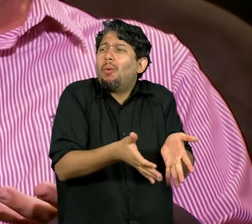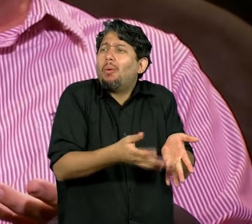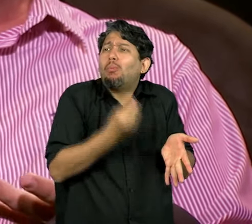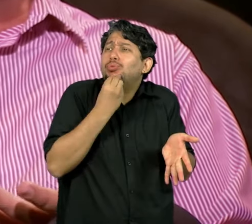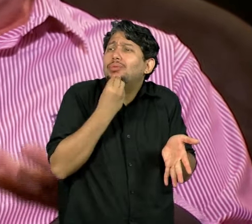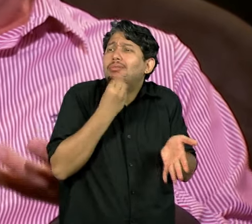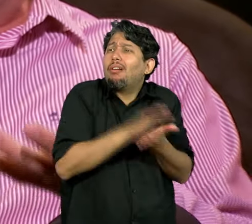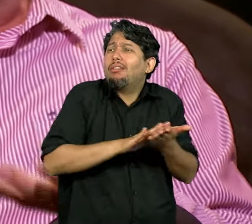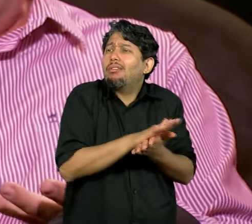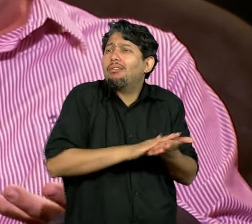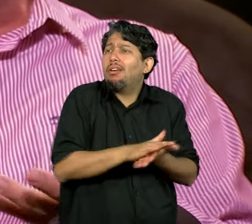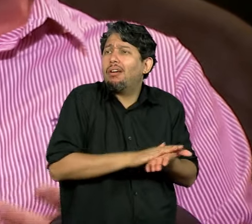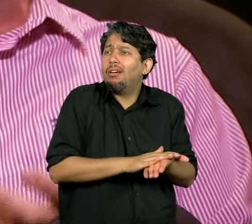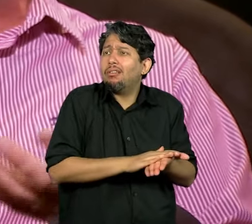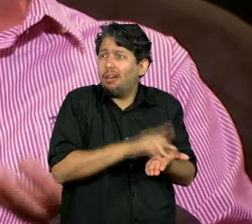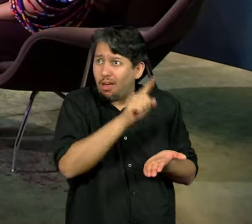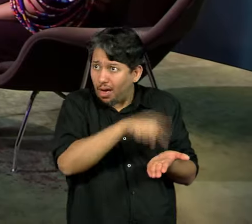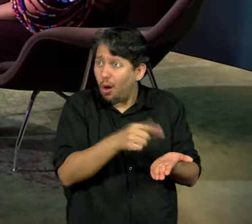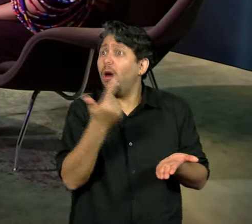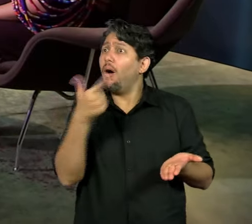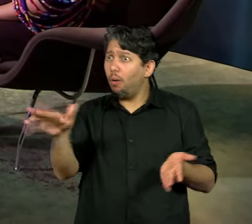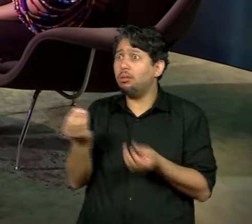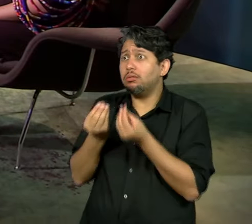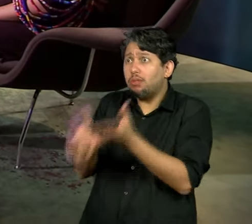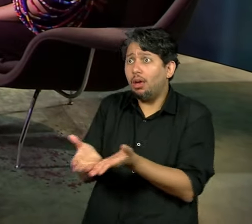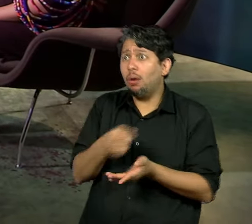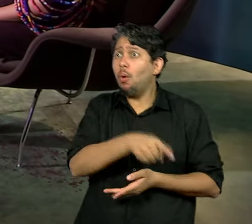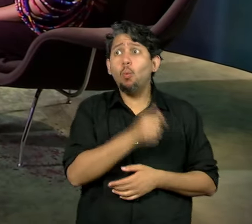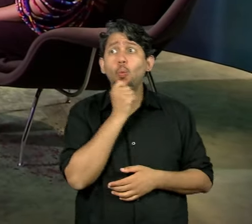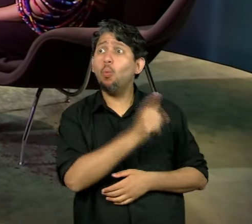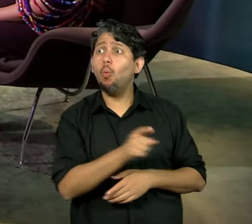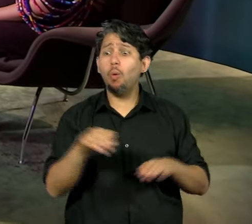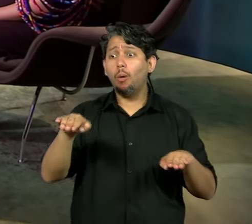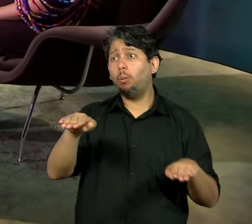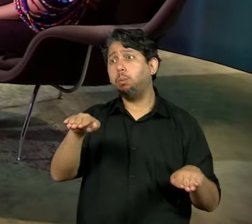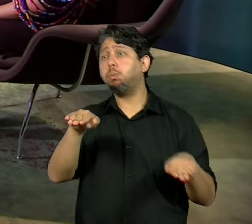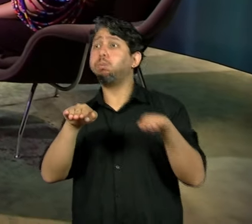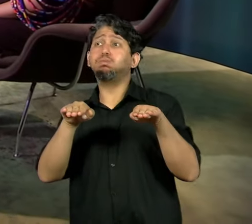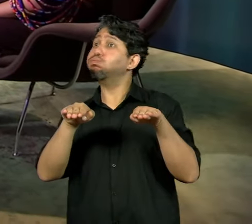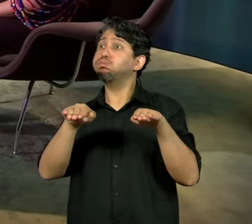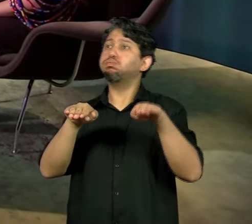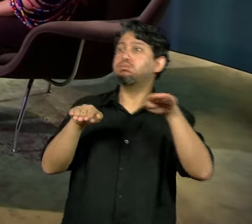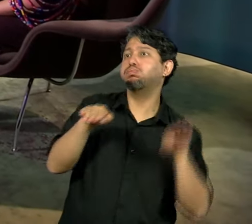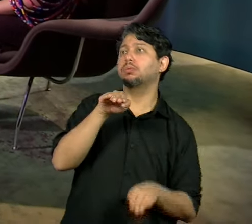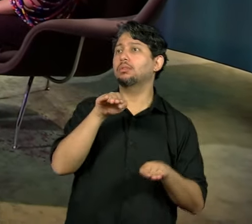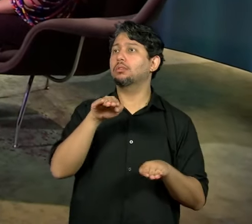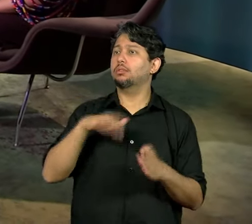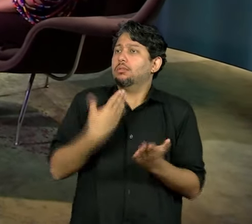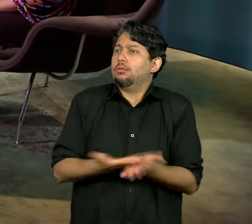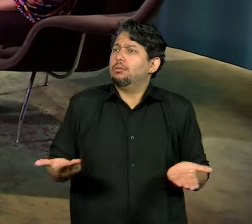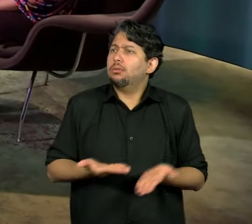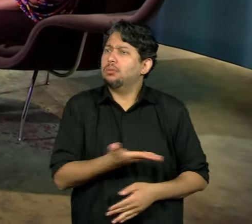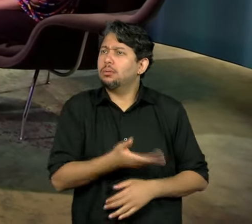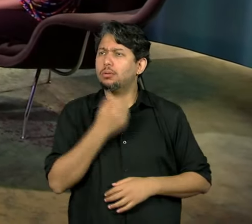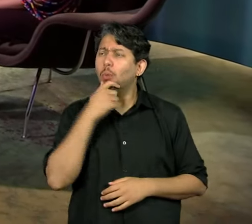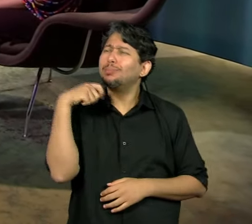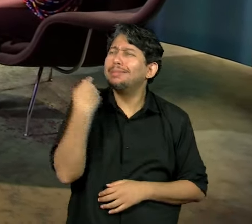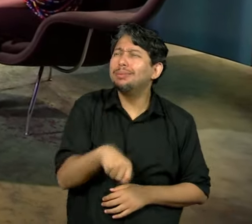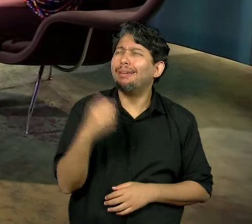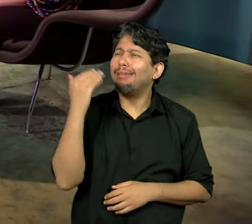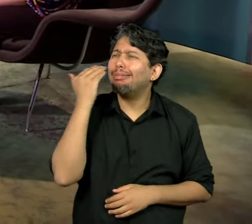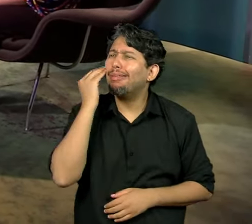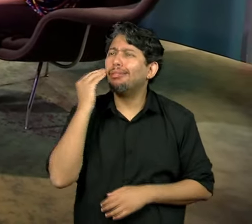oportunidade de gerar equidade, de gerar justiça no nosso país, né? Entender todos esses fatores é algo que ainda